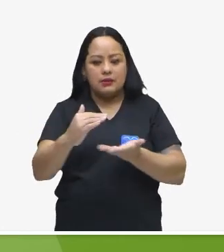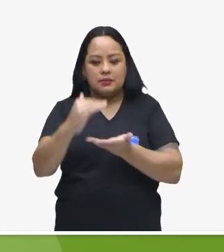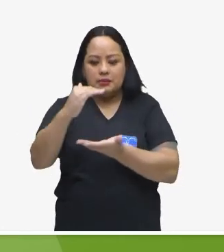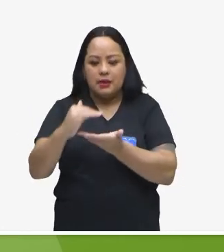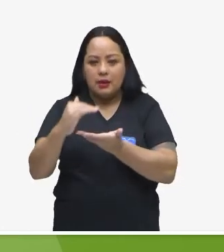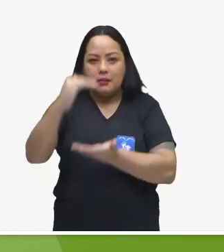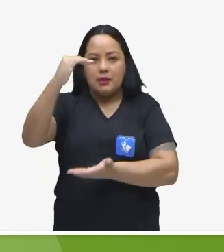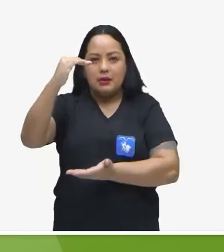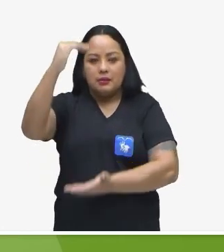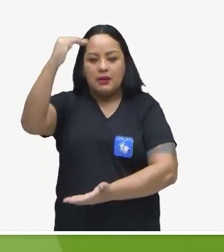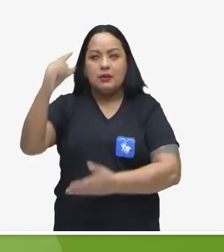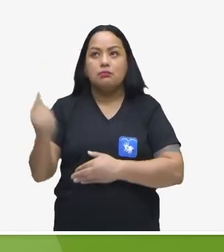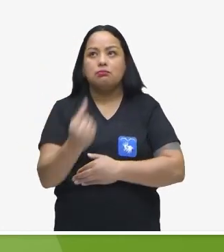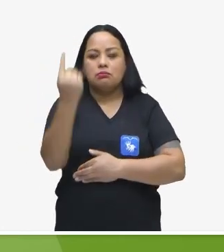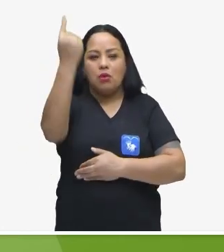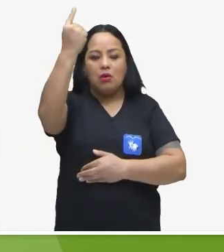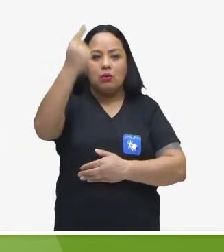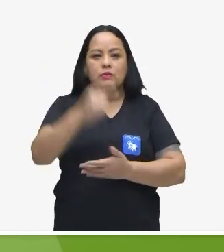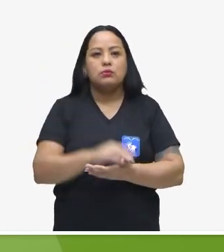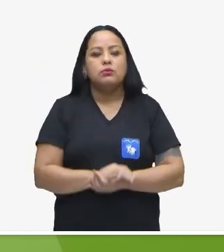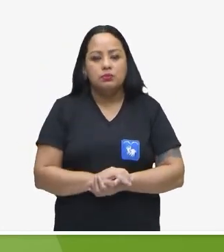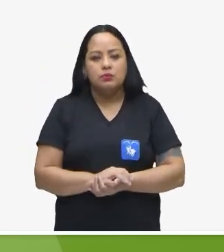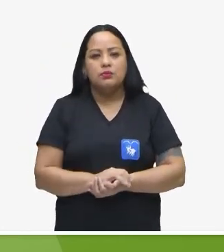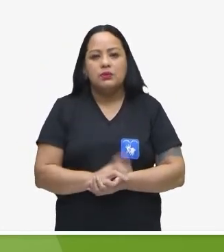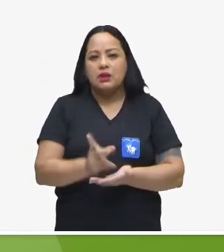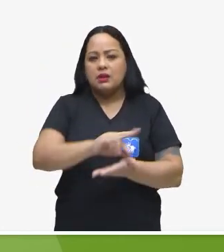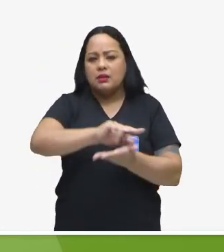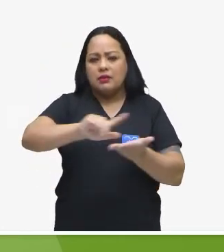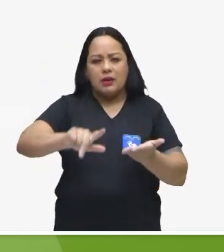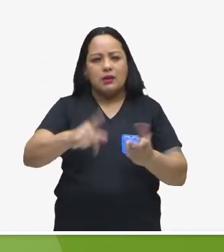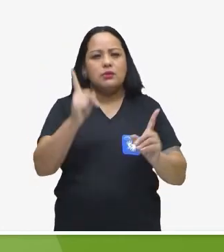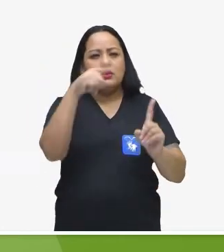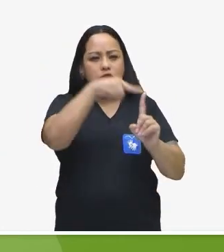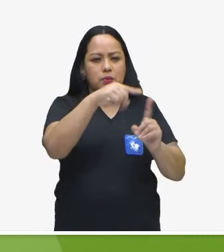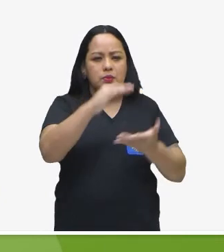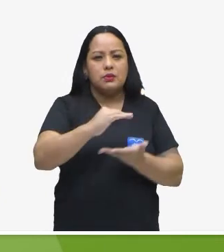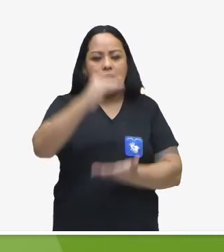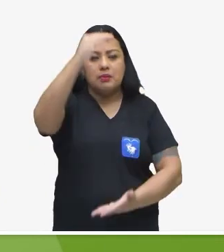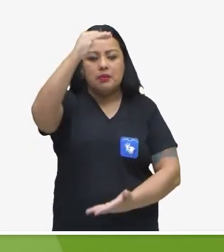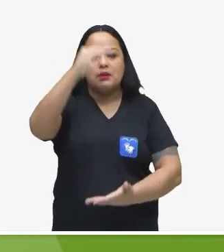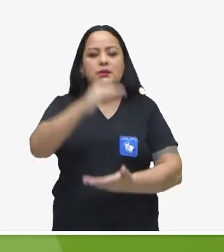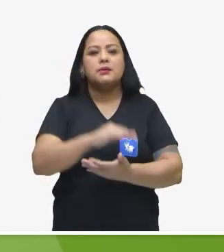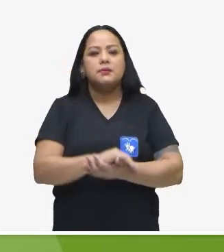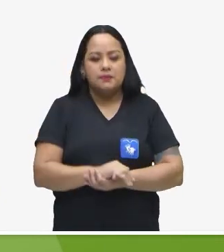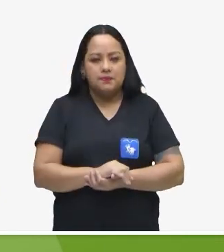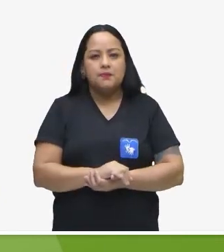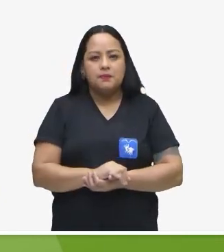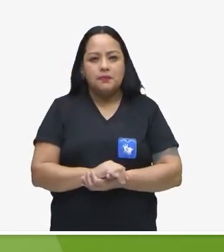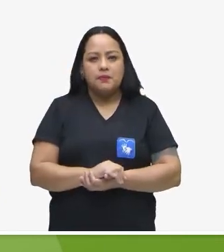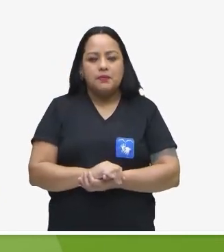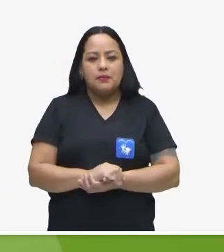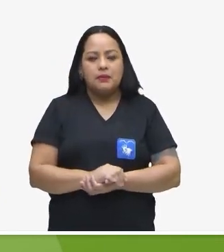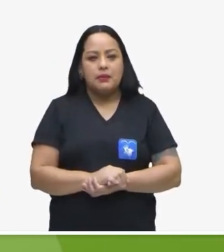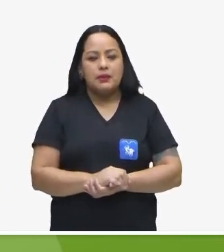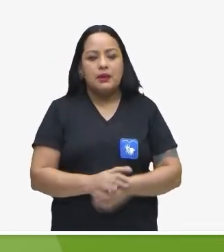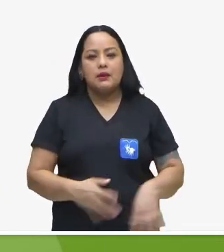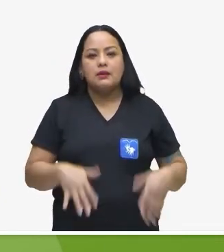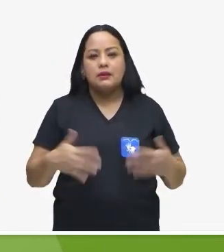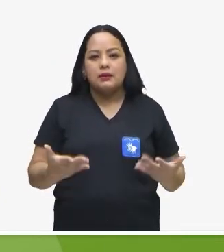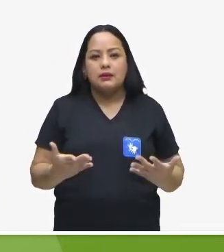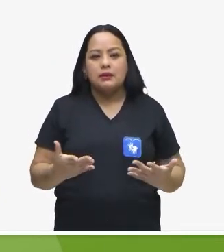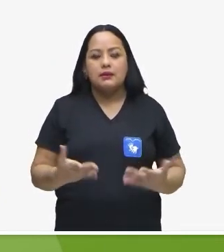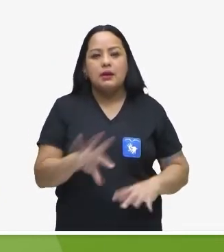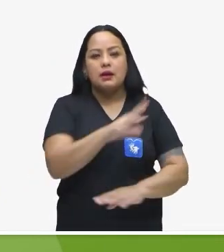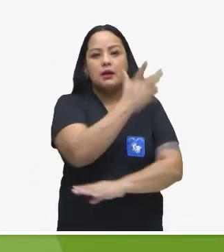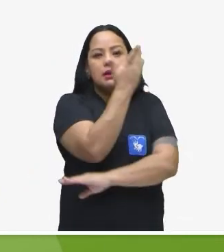Tem desde as briófitas até as plantas de grande porte, que têm frutos, né? Grandes árvores. E aí, as